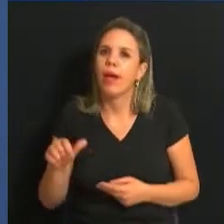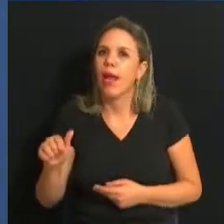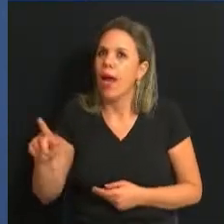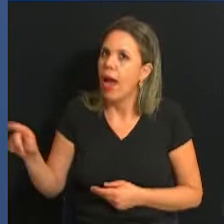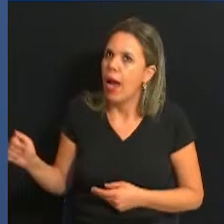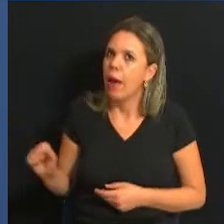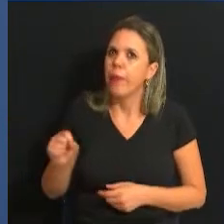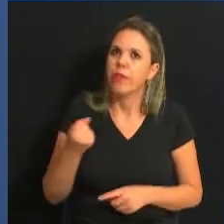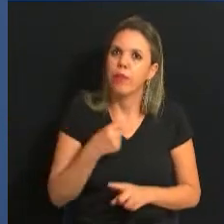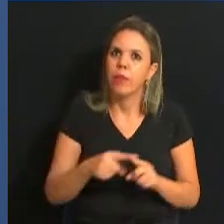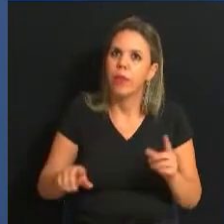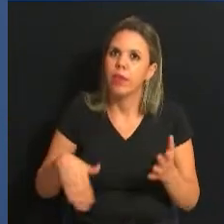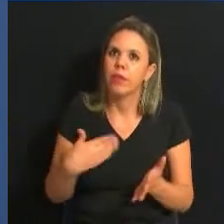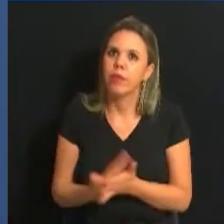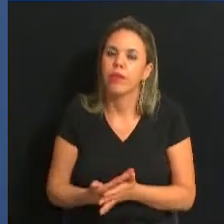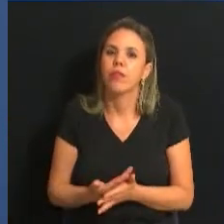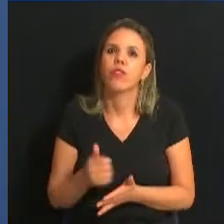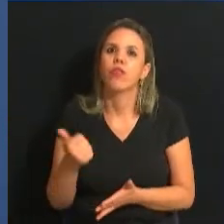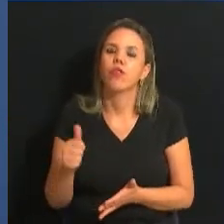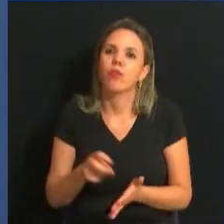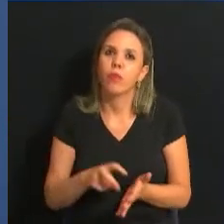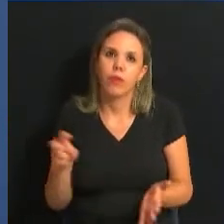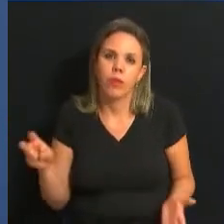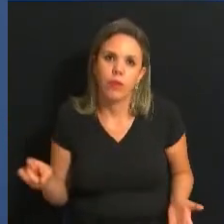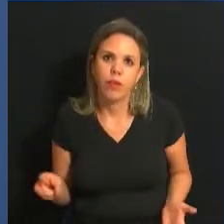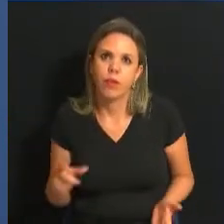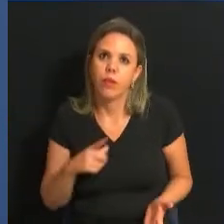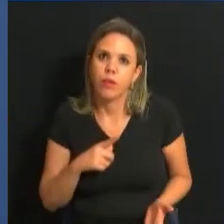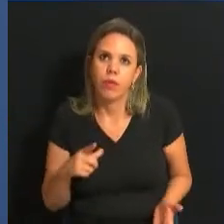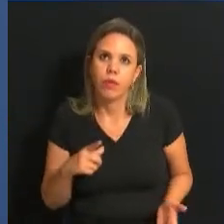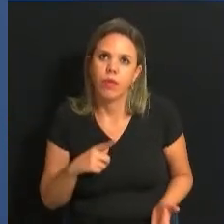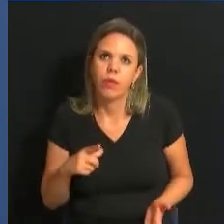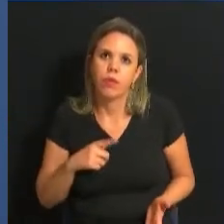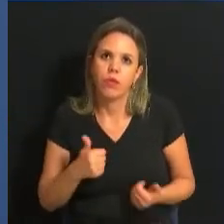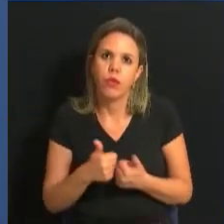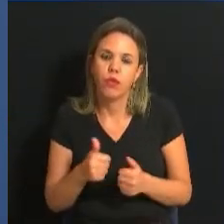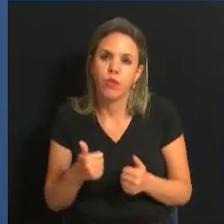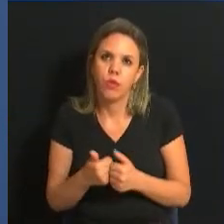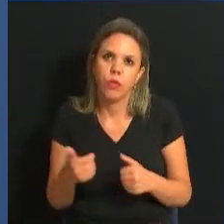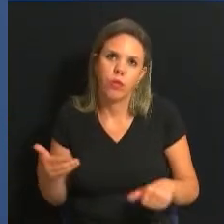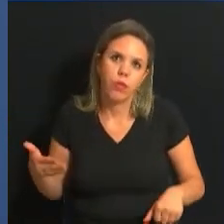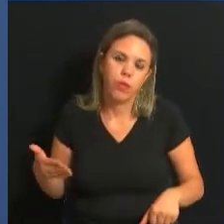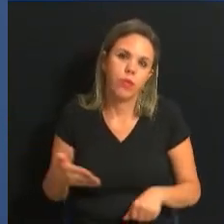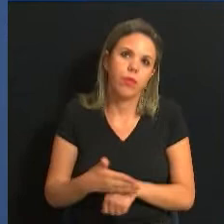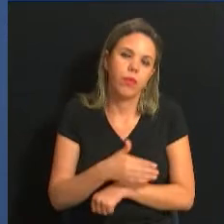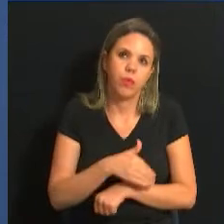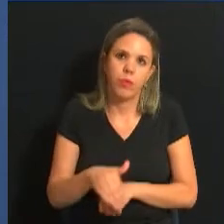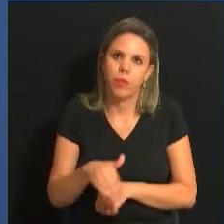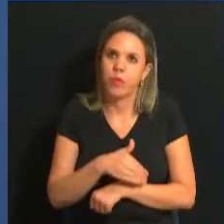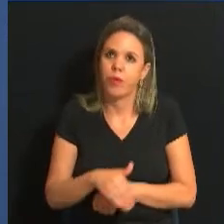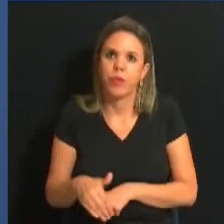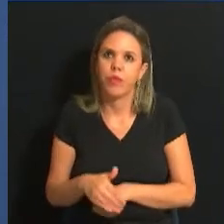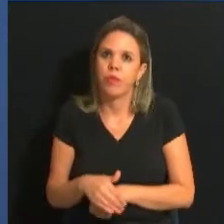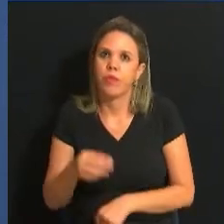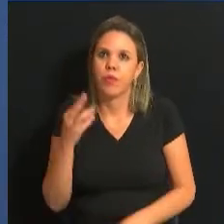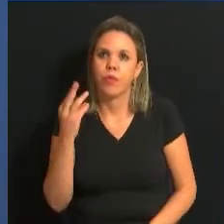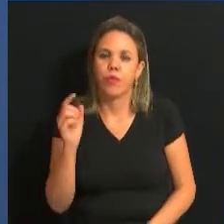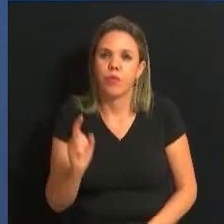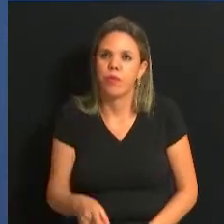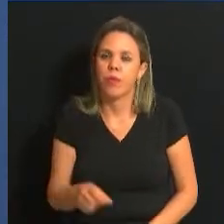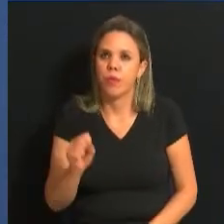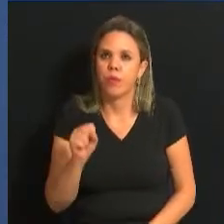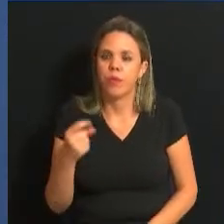às 11h da manhã. A gente tem, inclusive, uma linha de ônibus que passa nesse trecho, que é a 381, que fará